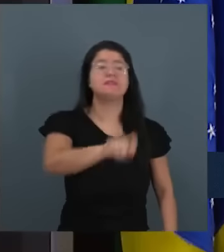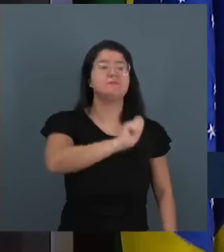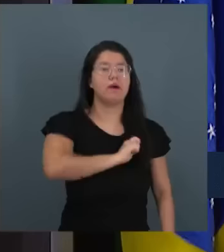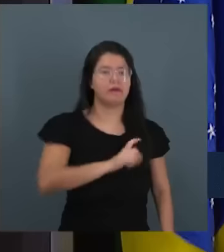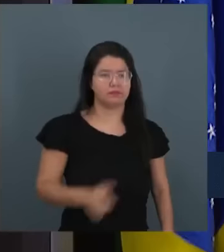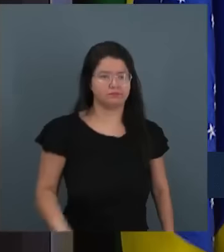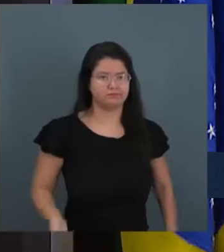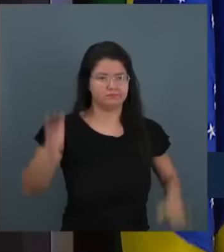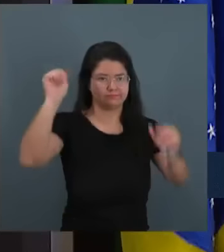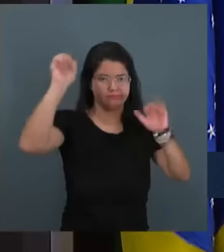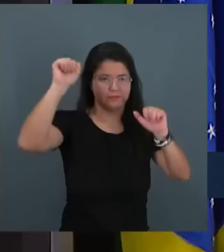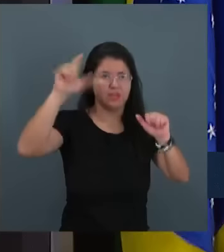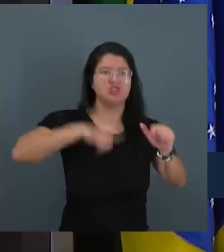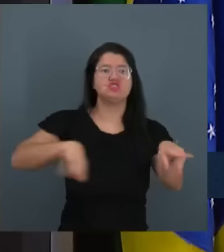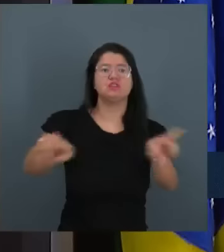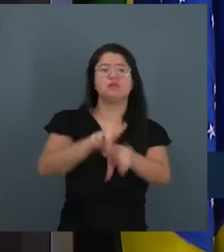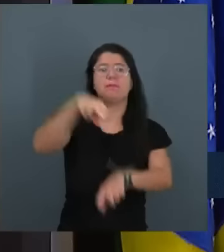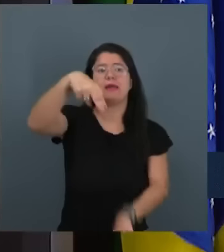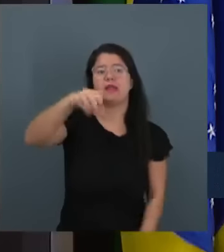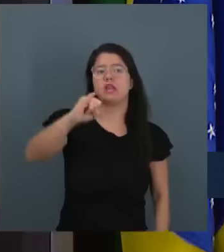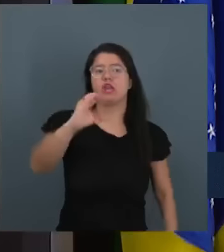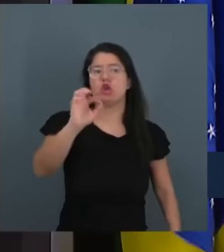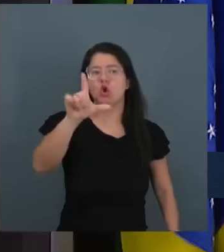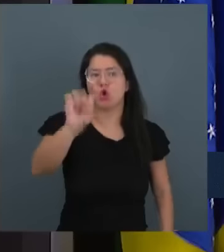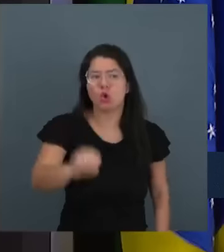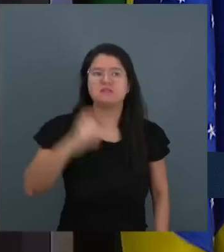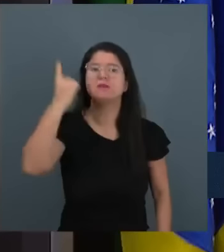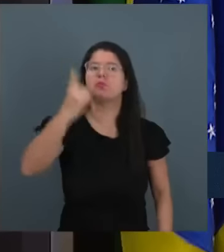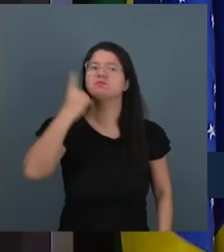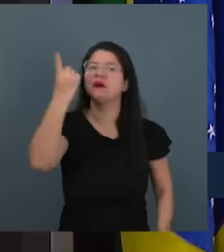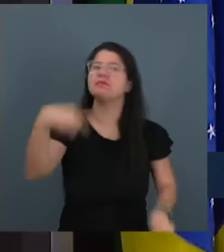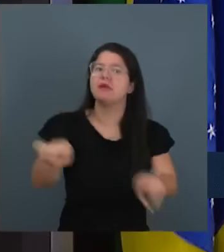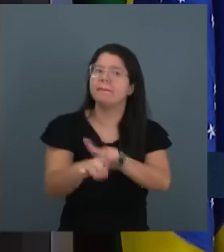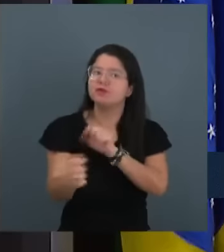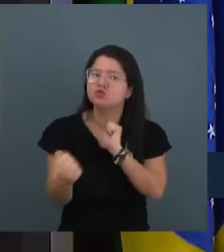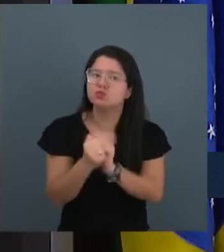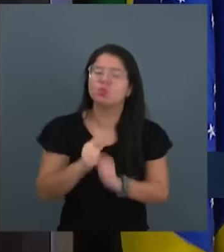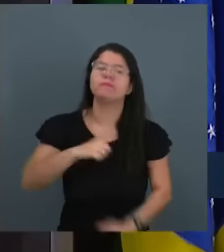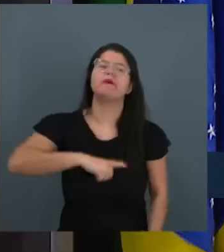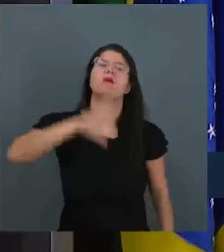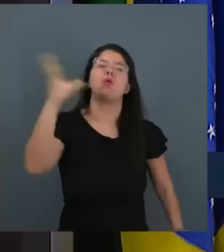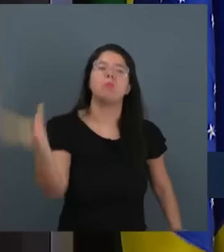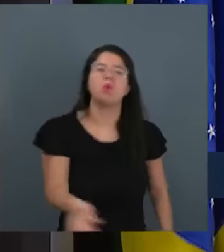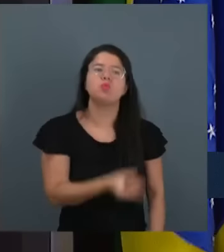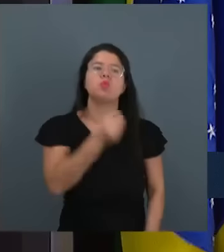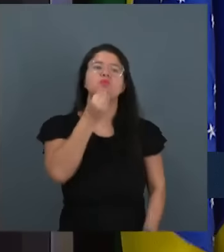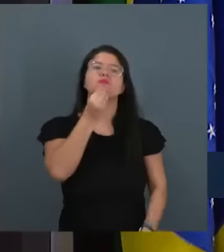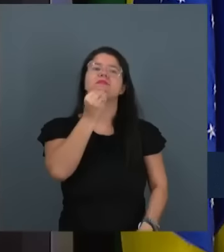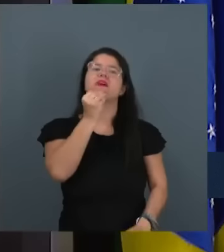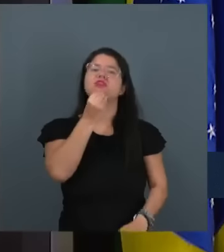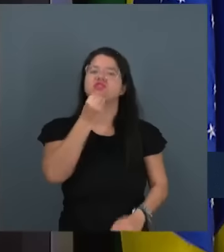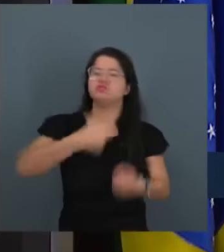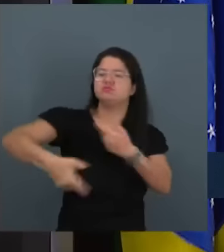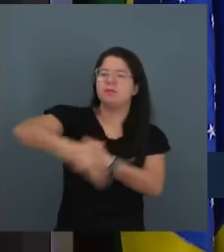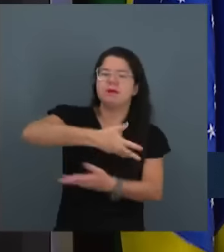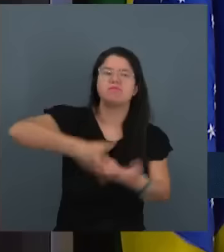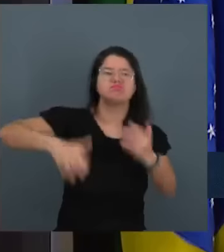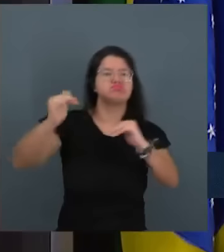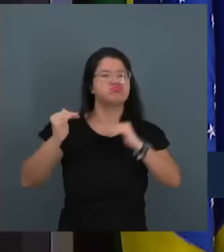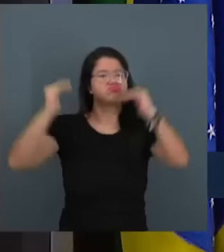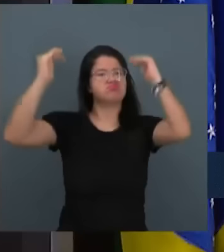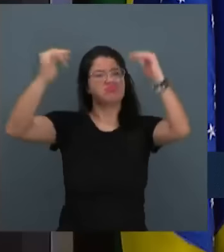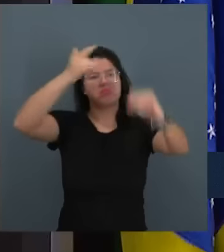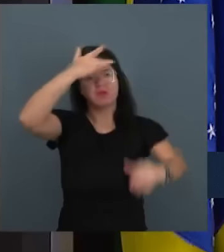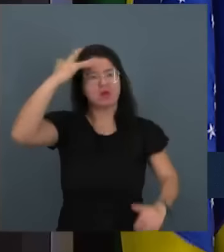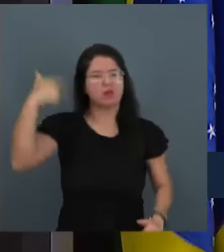Nicolas Ferreira, e tivemos a oportunidade de conviver com grandes idealistas, e eu quero dar o